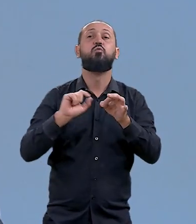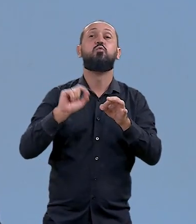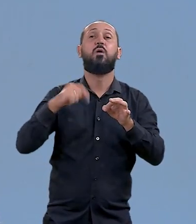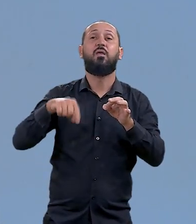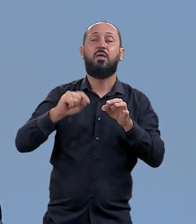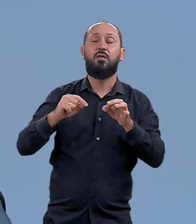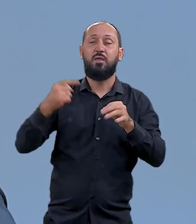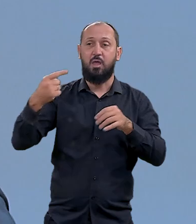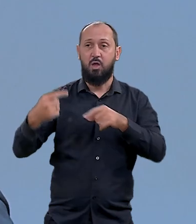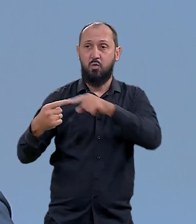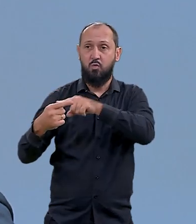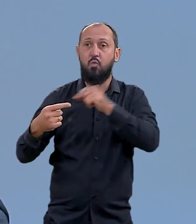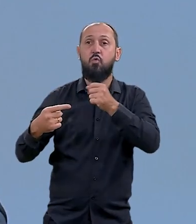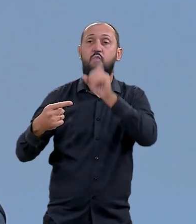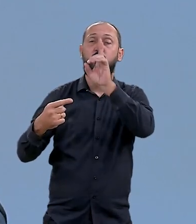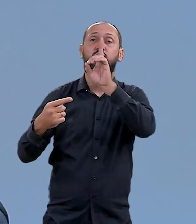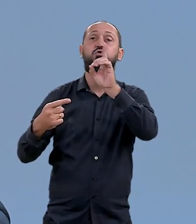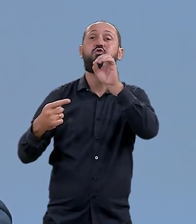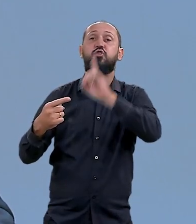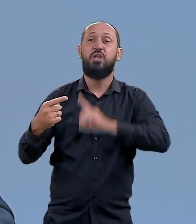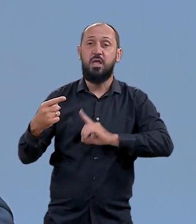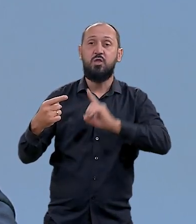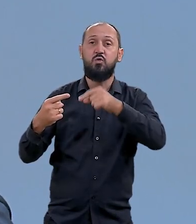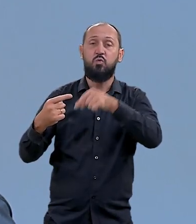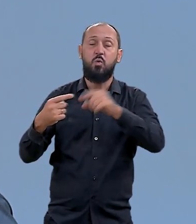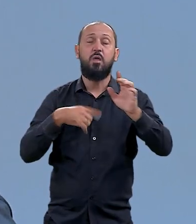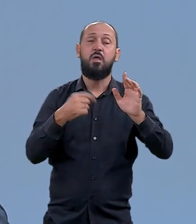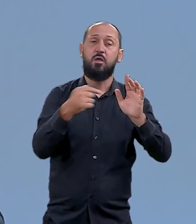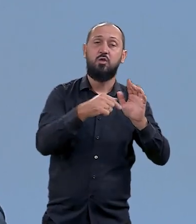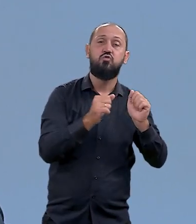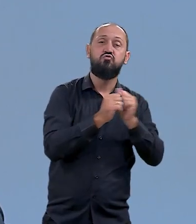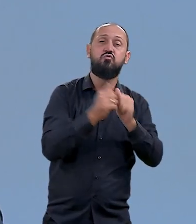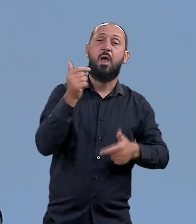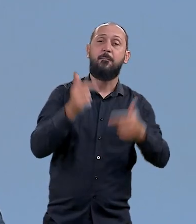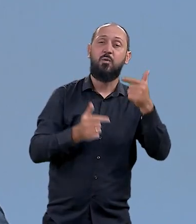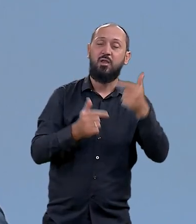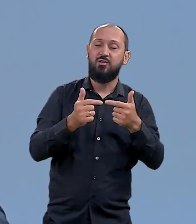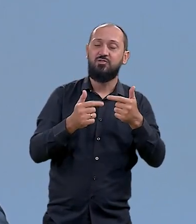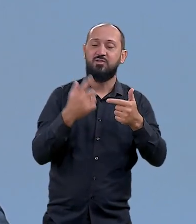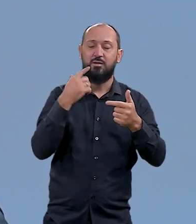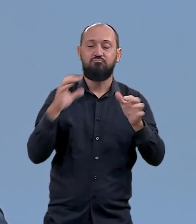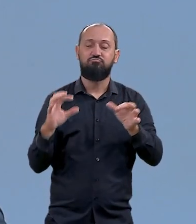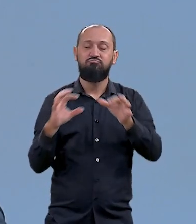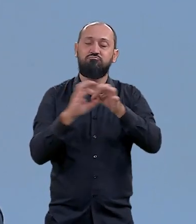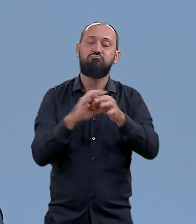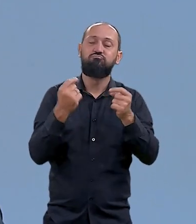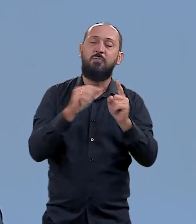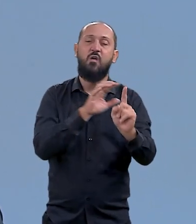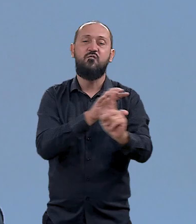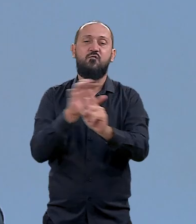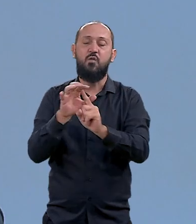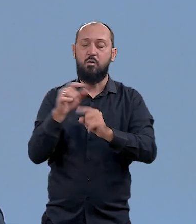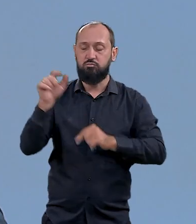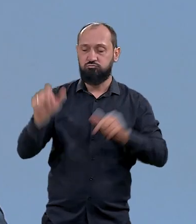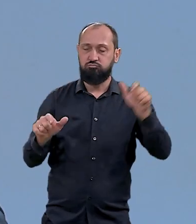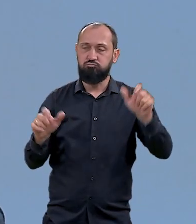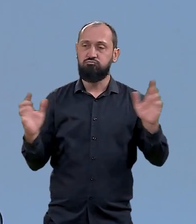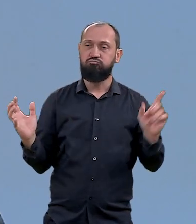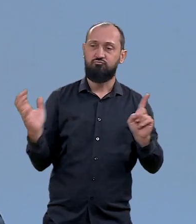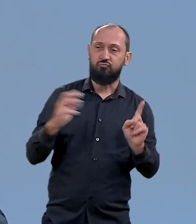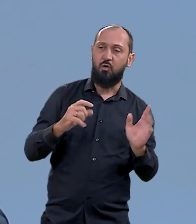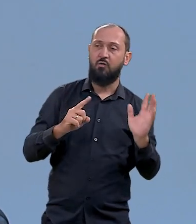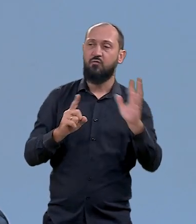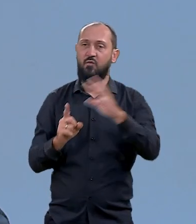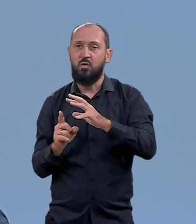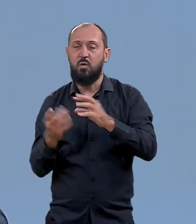o cruzamento entre o direito e a política. O nosso objetivo aqui, mês a mês, é investigar quais são as influências que